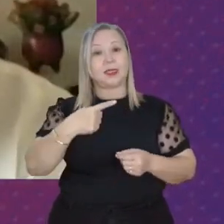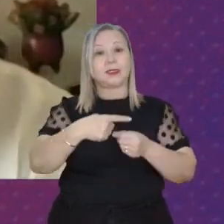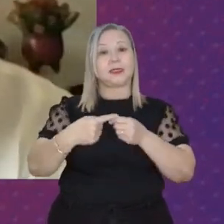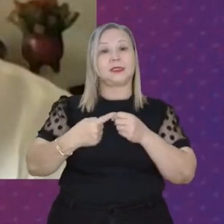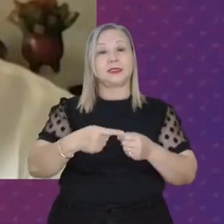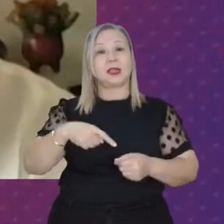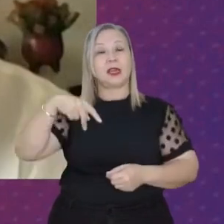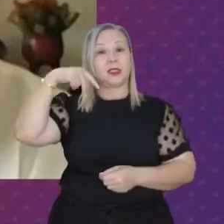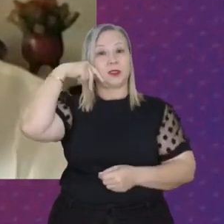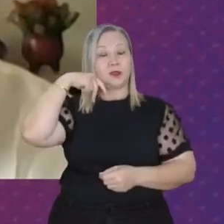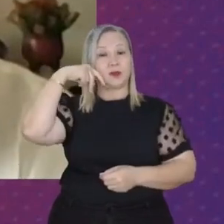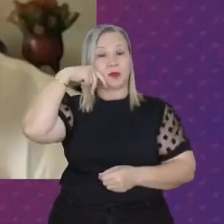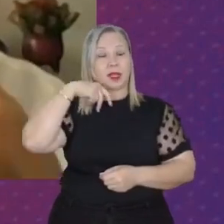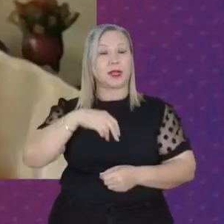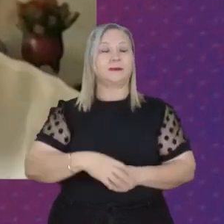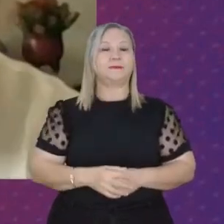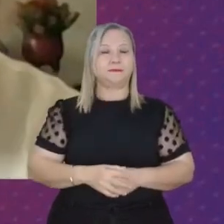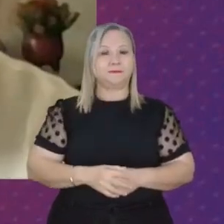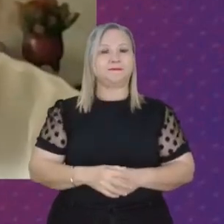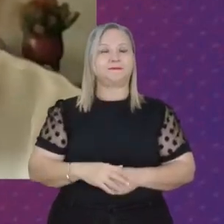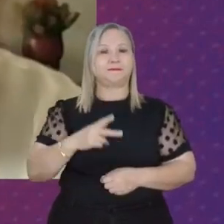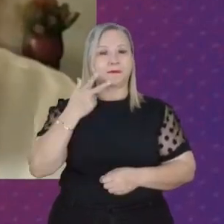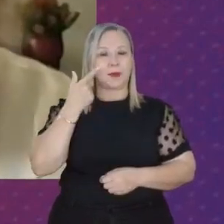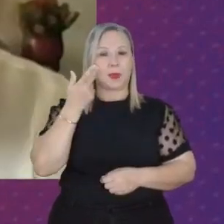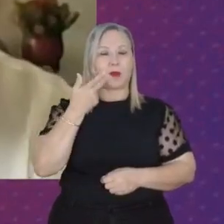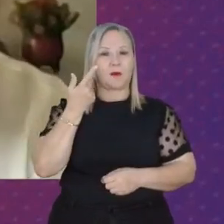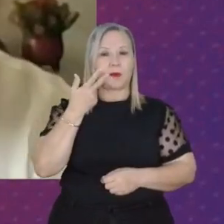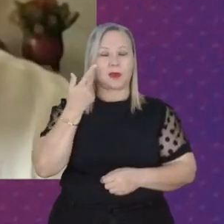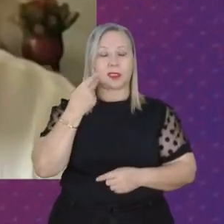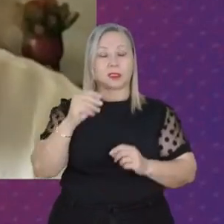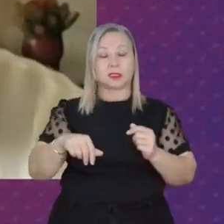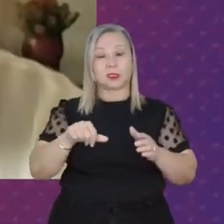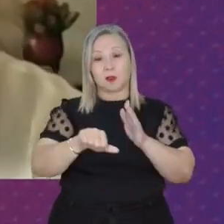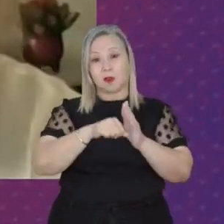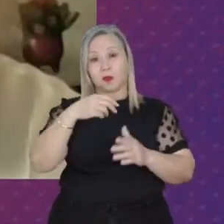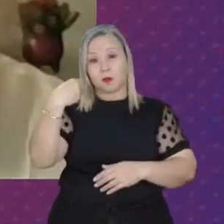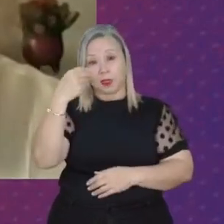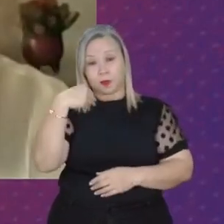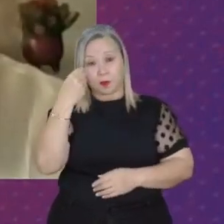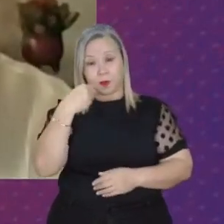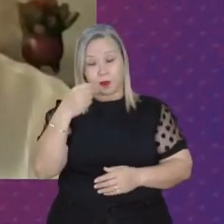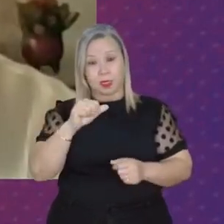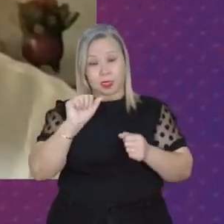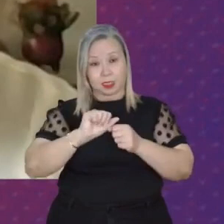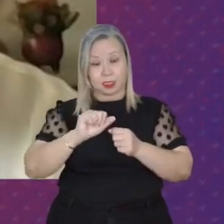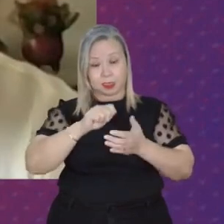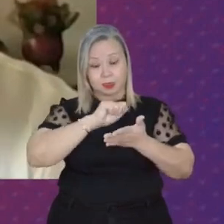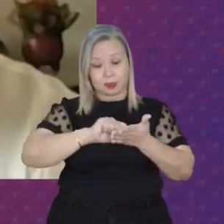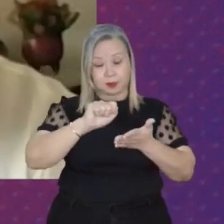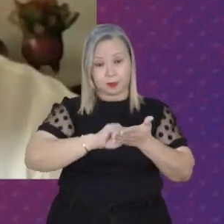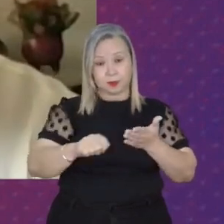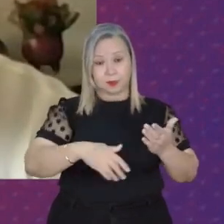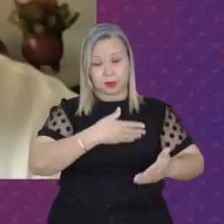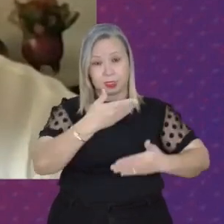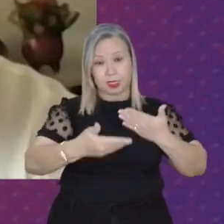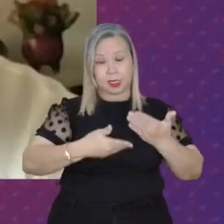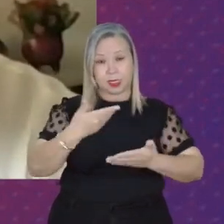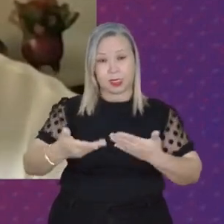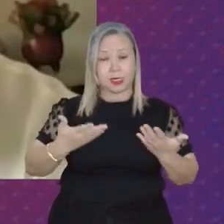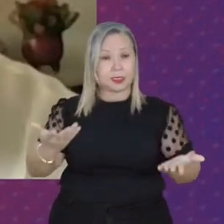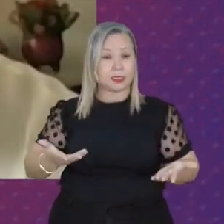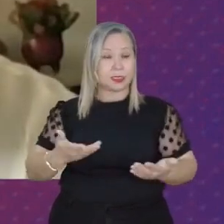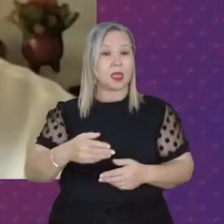Fortaleza. As primeiras experiências registradas em relação